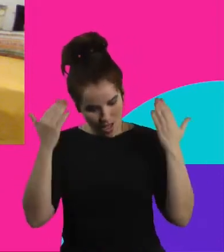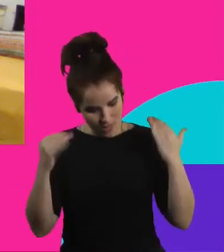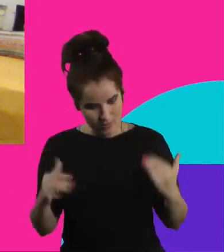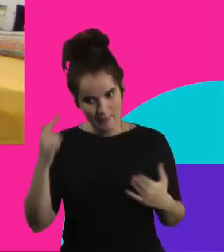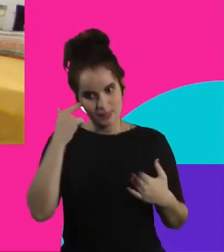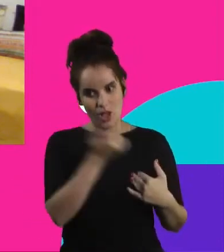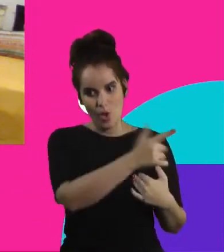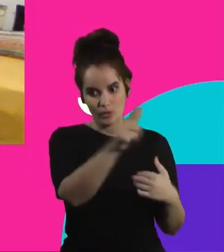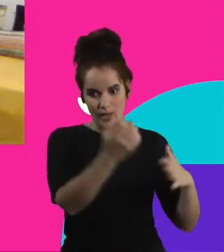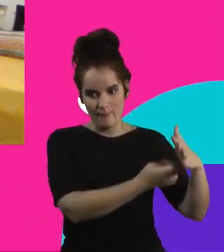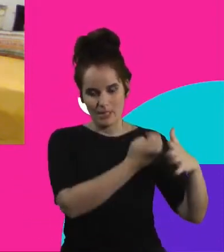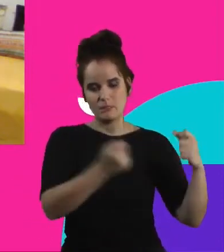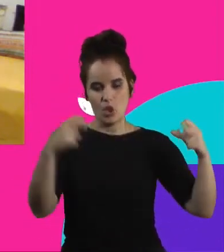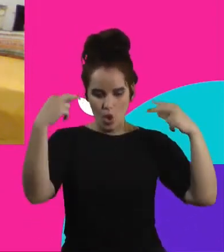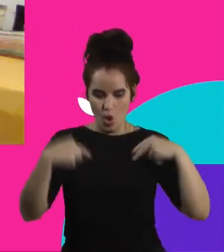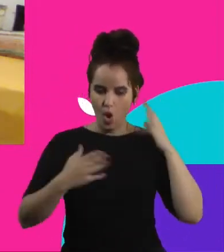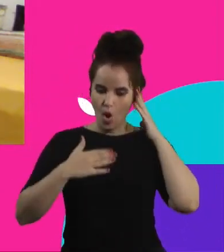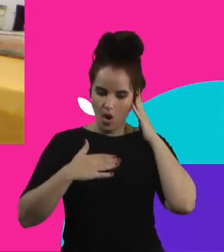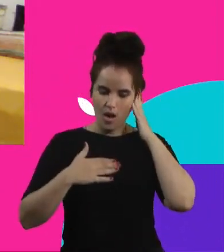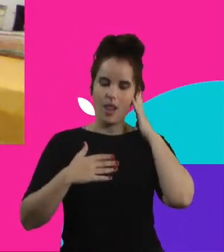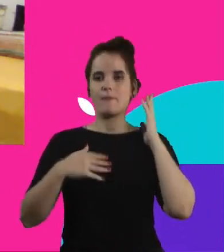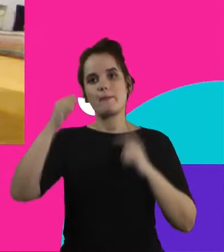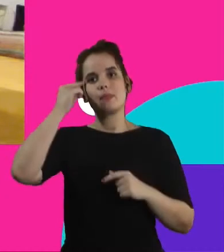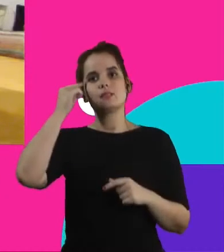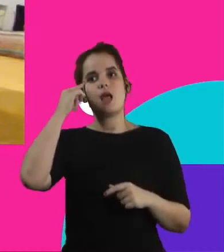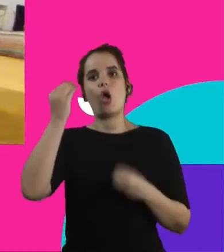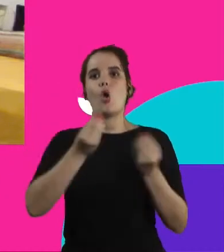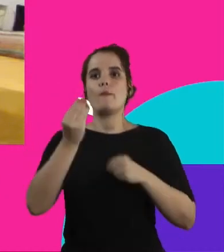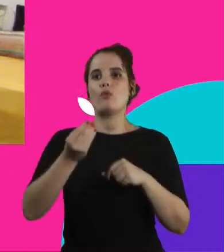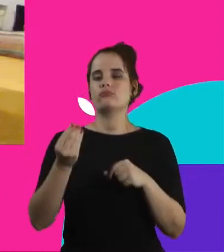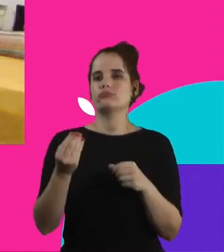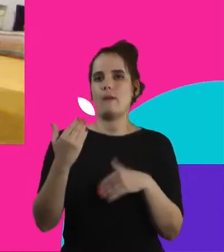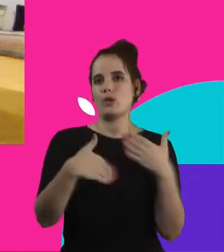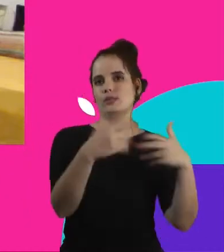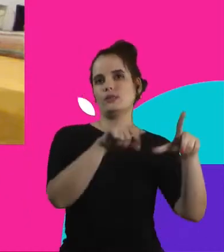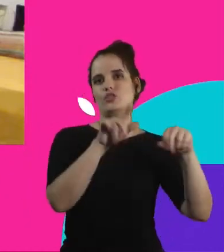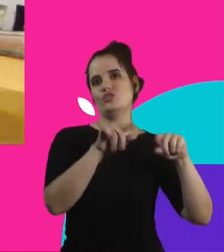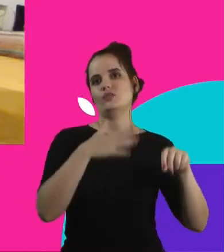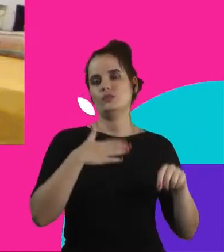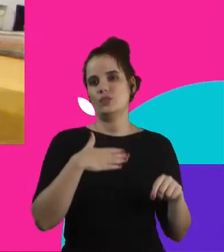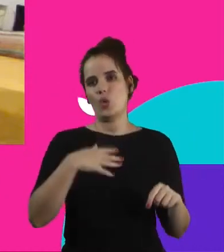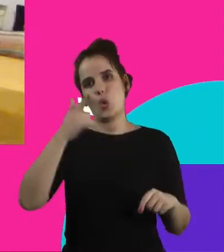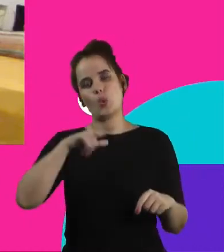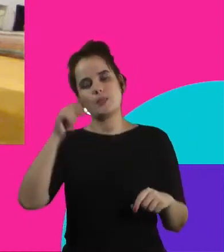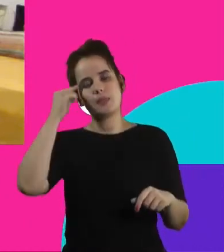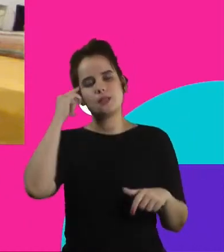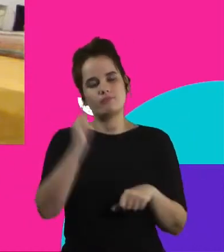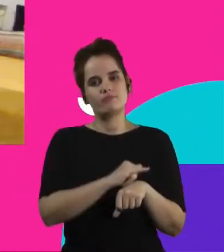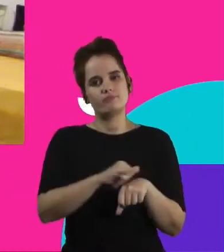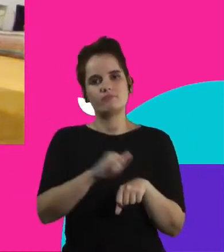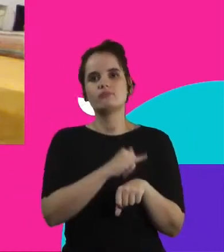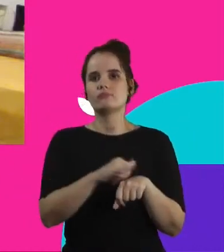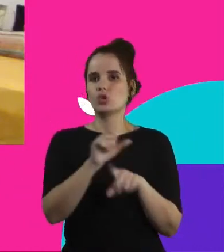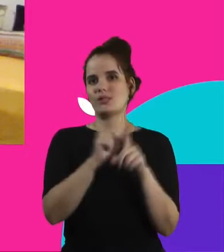nas outras empresas, a gente teve que olhar para a gente, para pensar nos nossos próprios processos, para conseguir construir uma coisa que representasse mais a